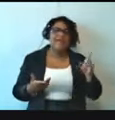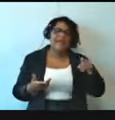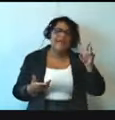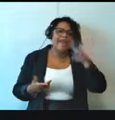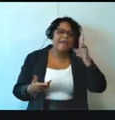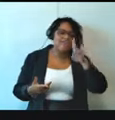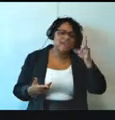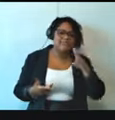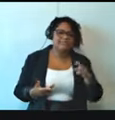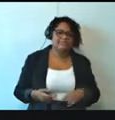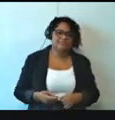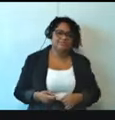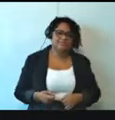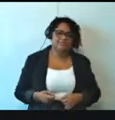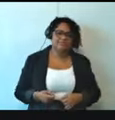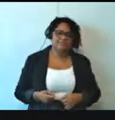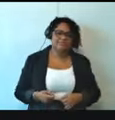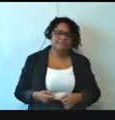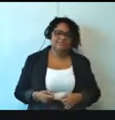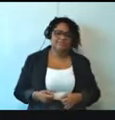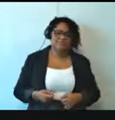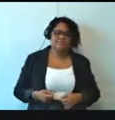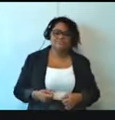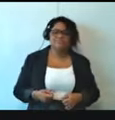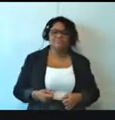na realidade,